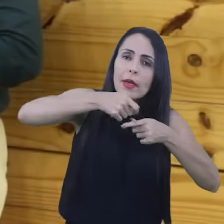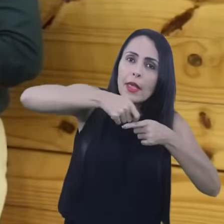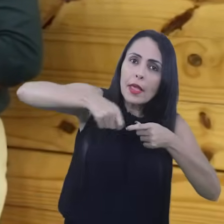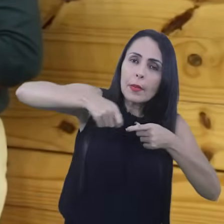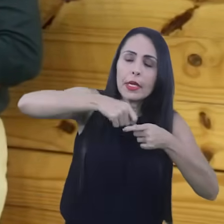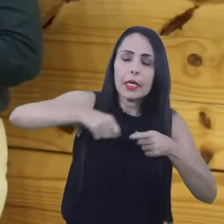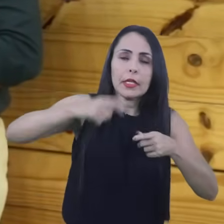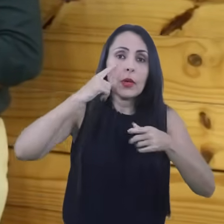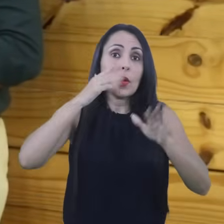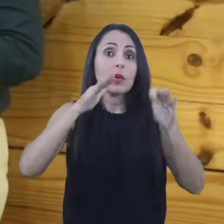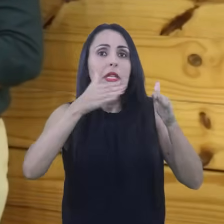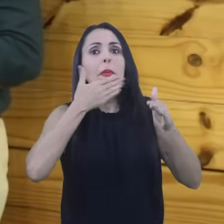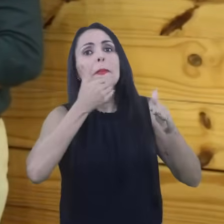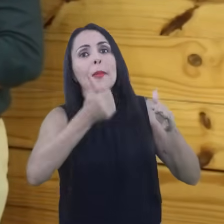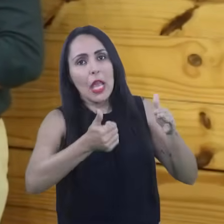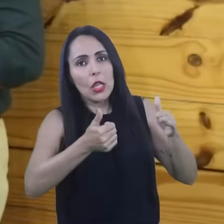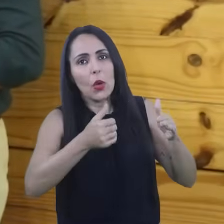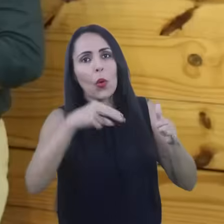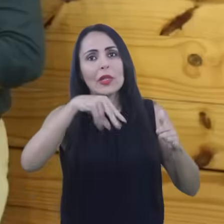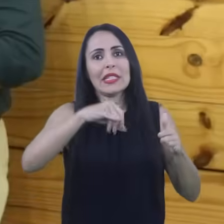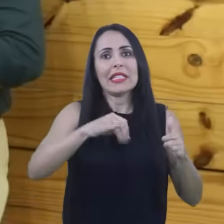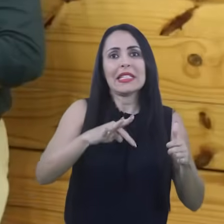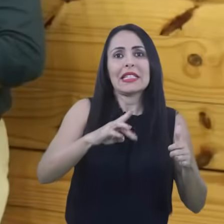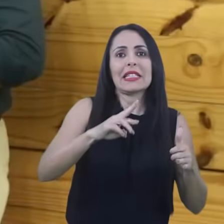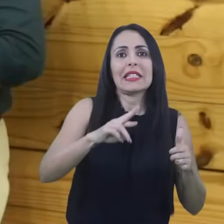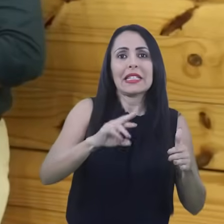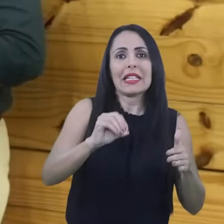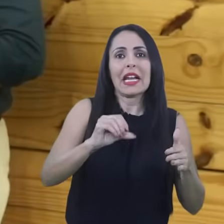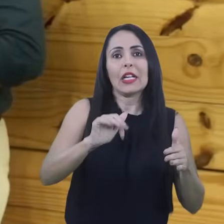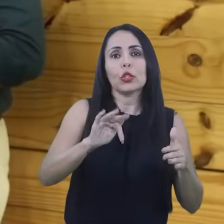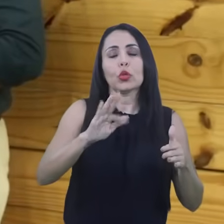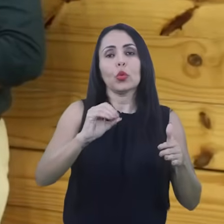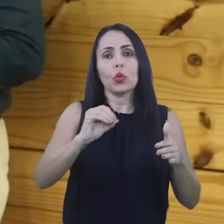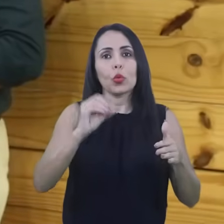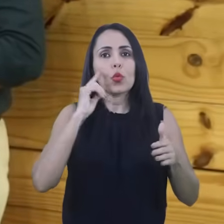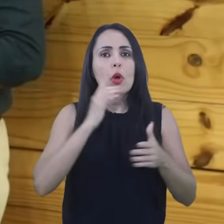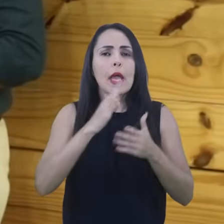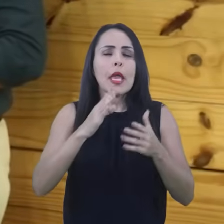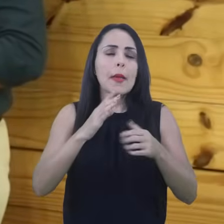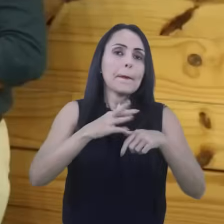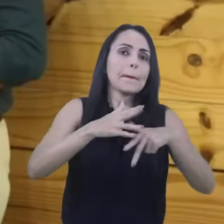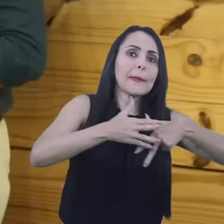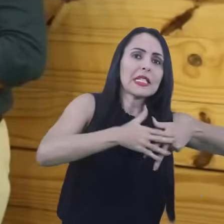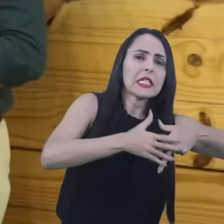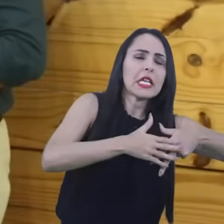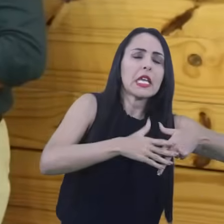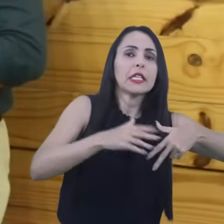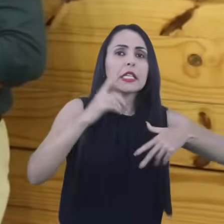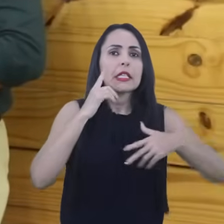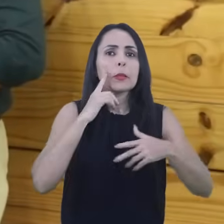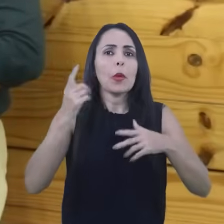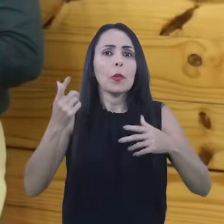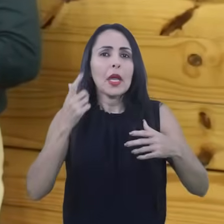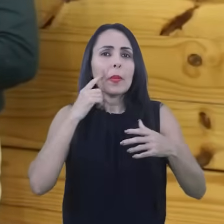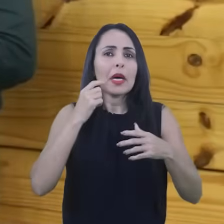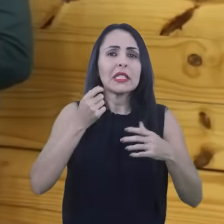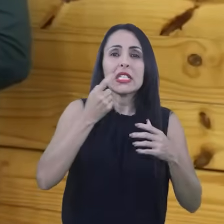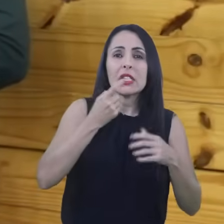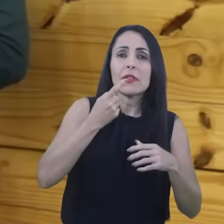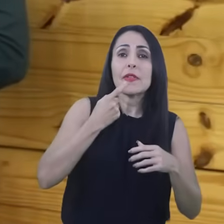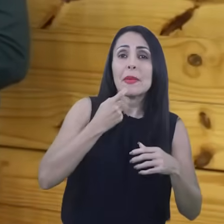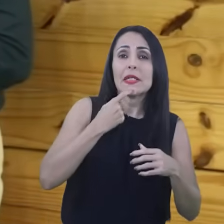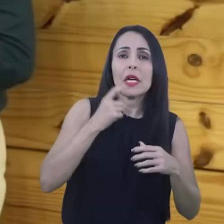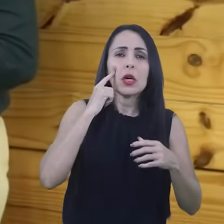uma concentração melhor de nitrato de potássio, certo? Pacientes que apresentam um quadro de gengivite mais associado.